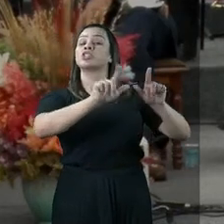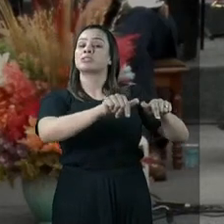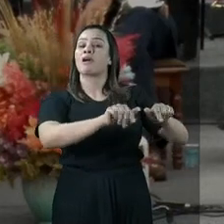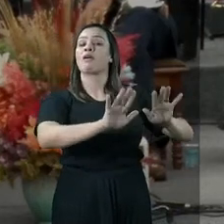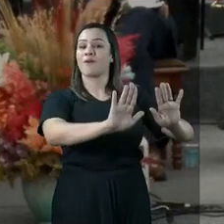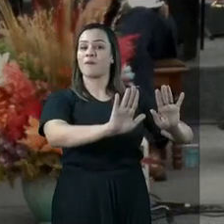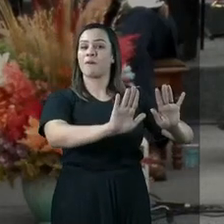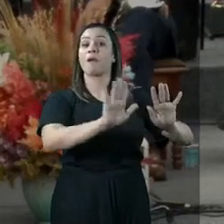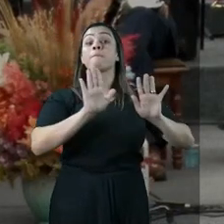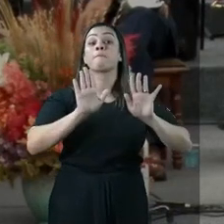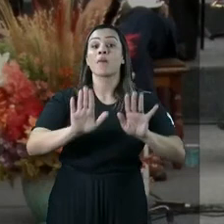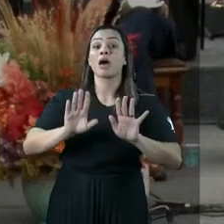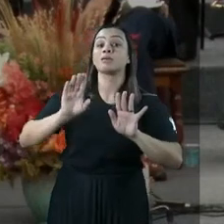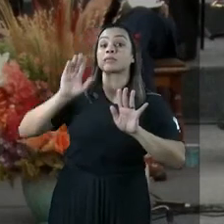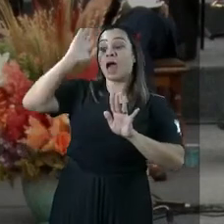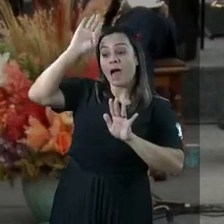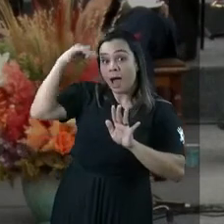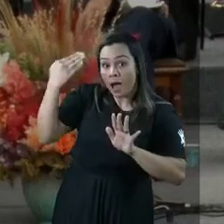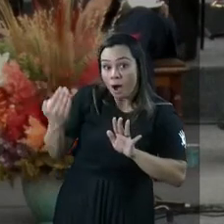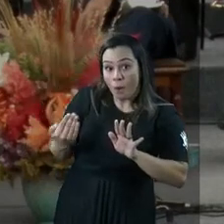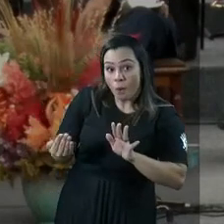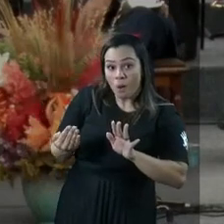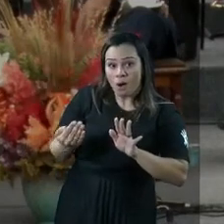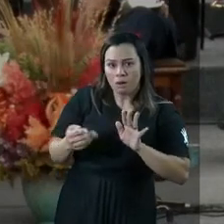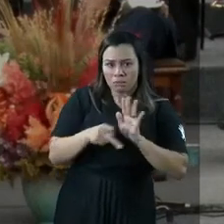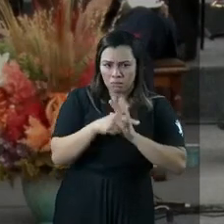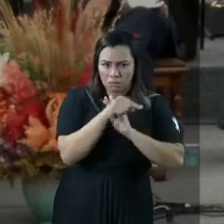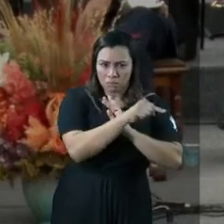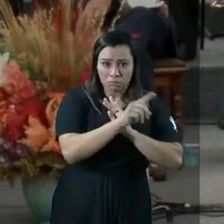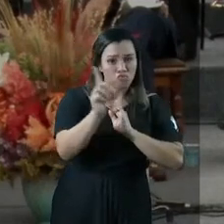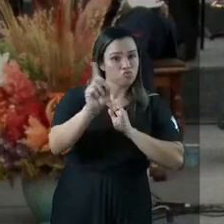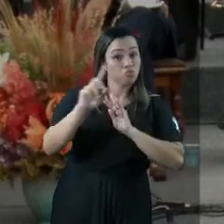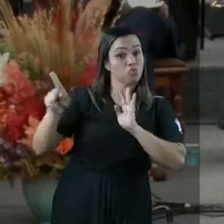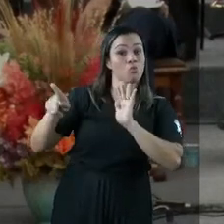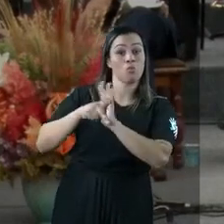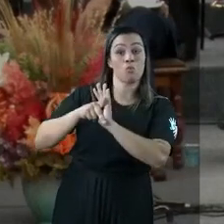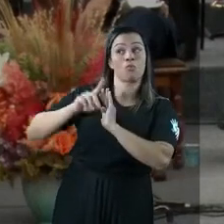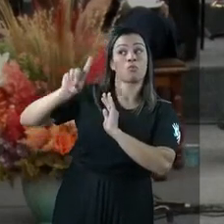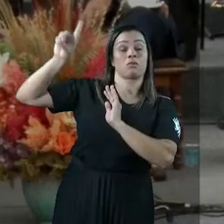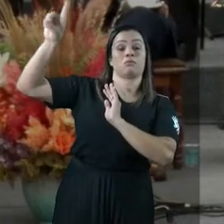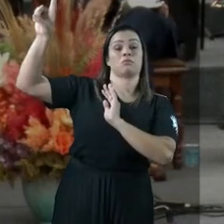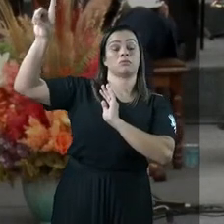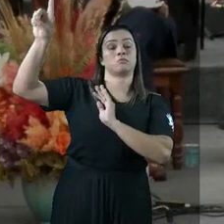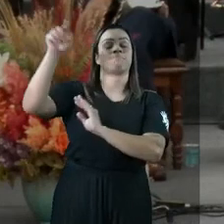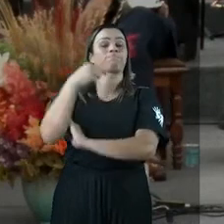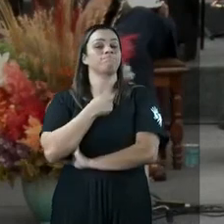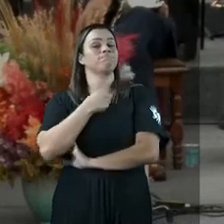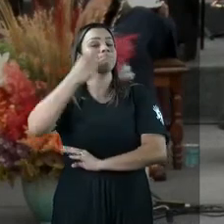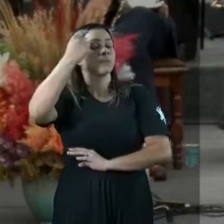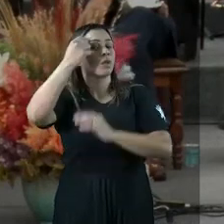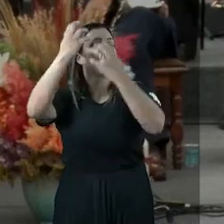reis e senhor dos senhores. Através dessa verdade eu descobri, meu querido pastor Joinville, que